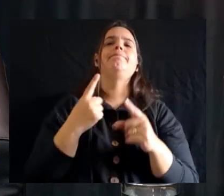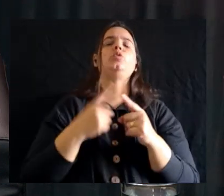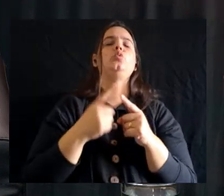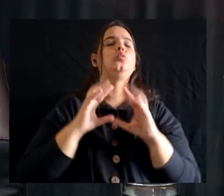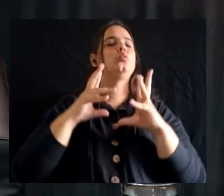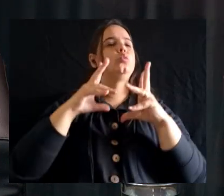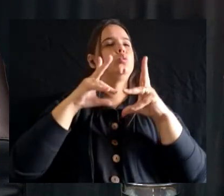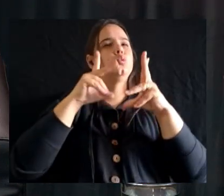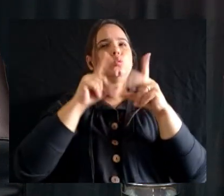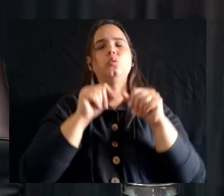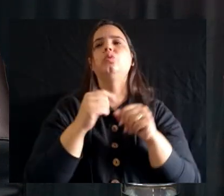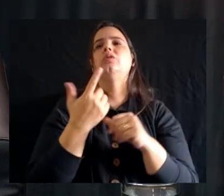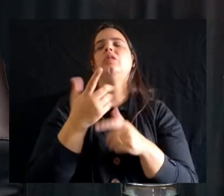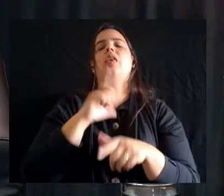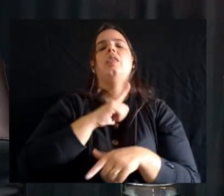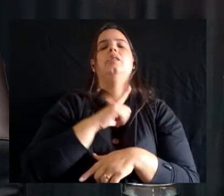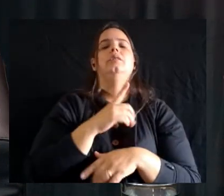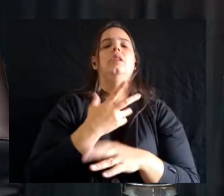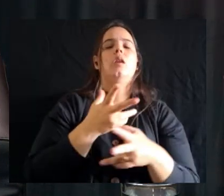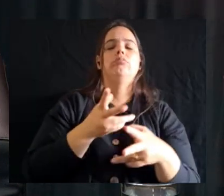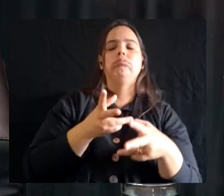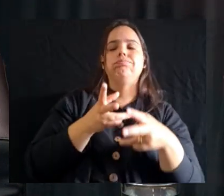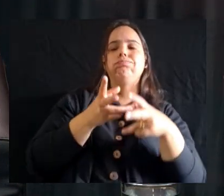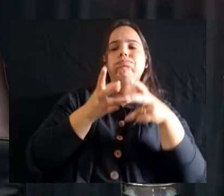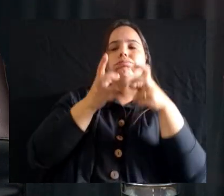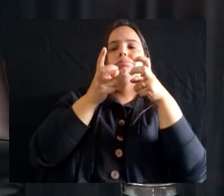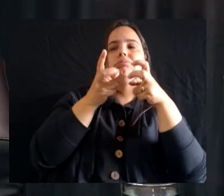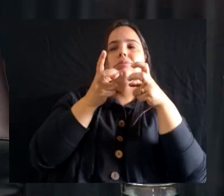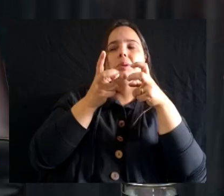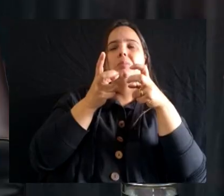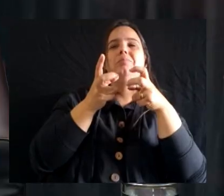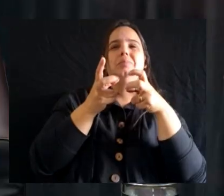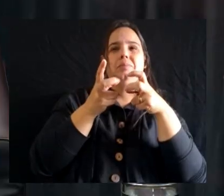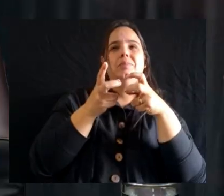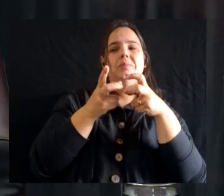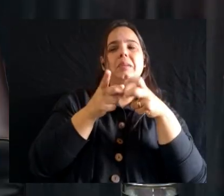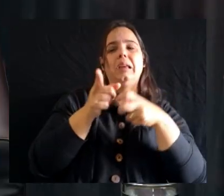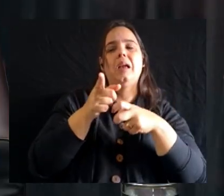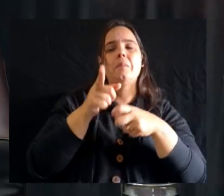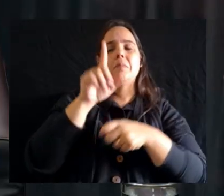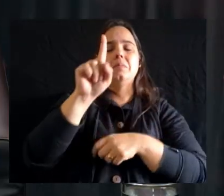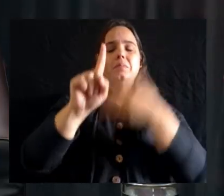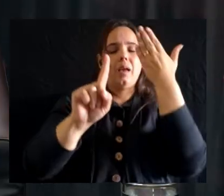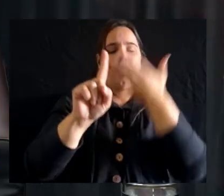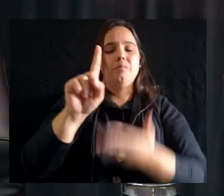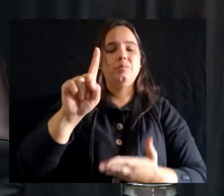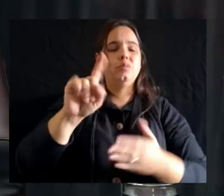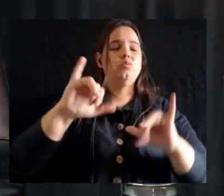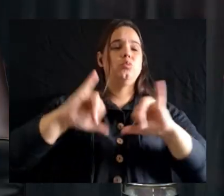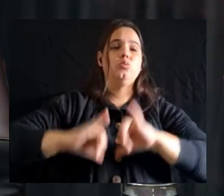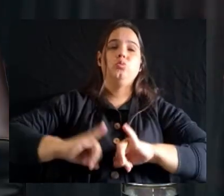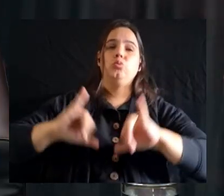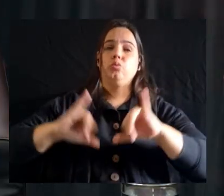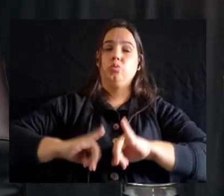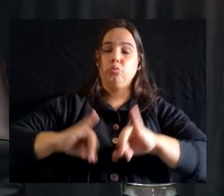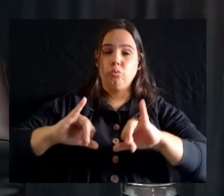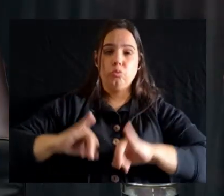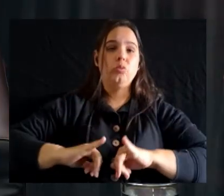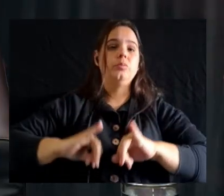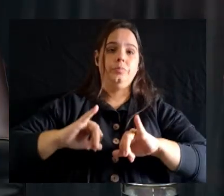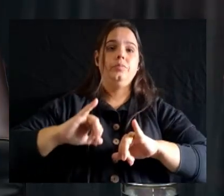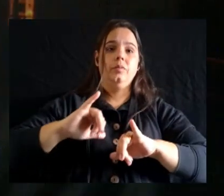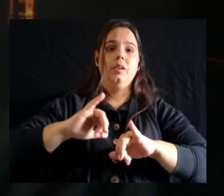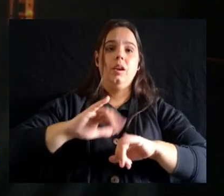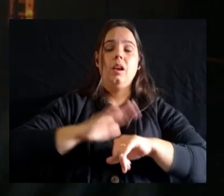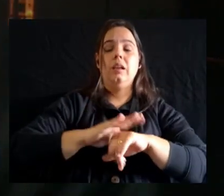olhar mais integrativo, consequências muito prejudiciais que vão sendo sentidas e às vezes nem elaboradas, nem percebidas